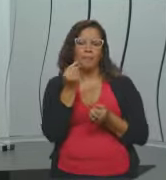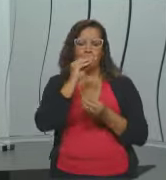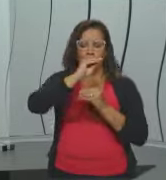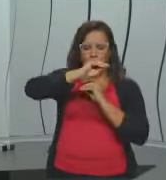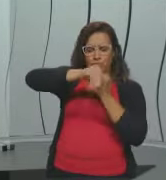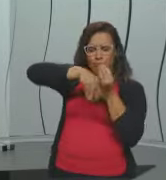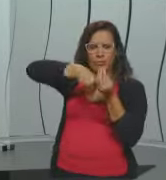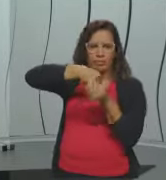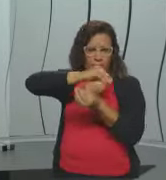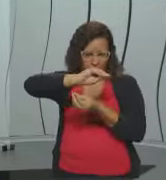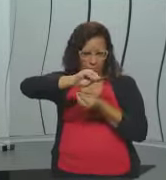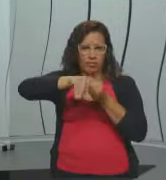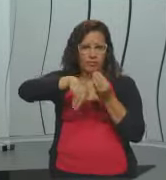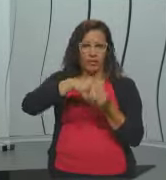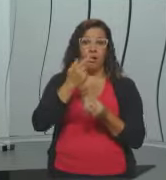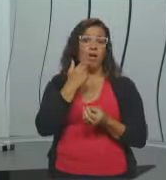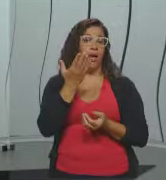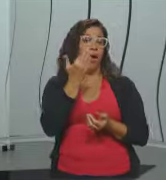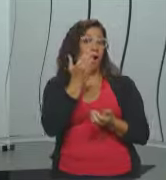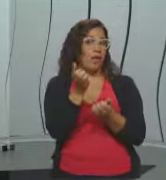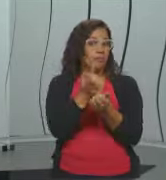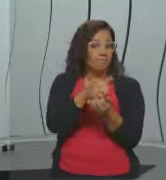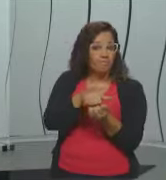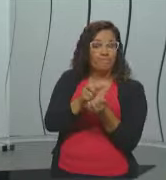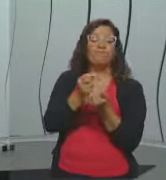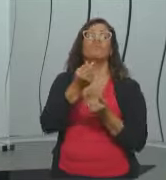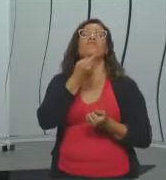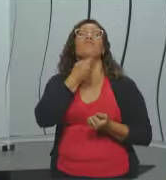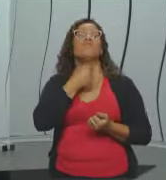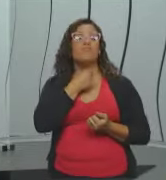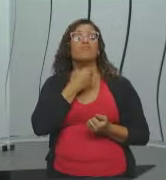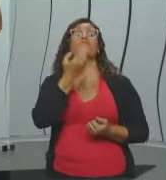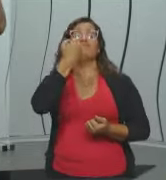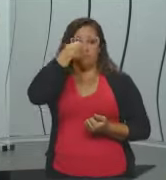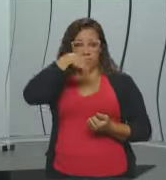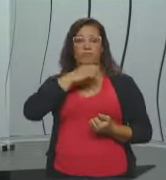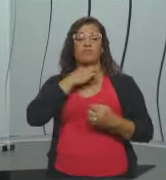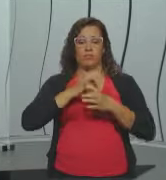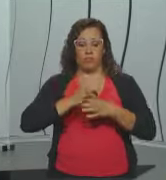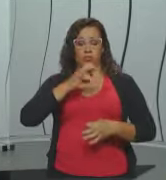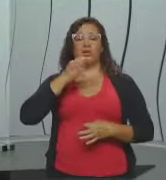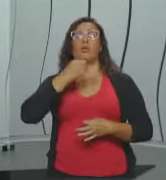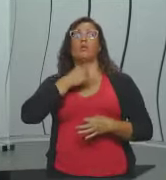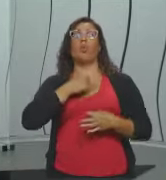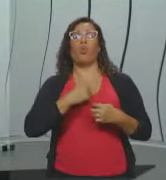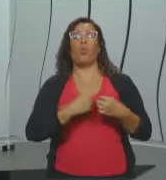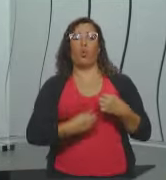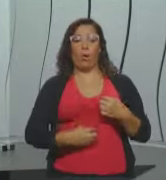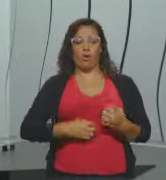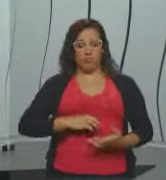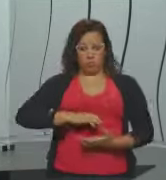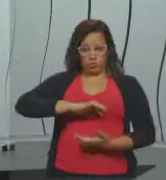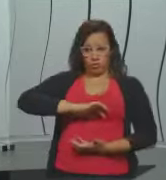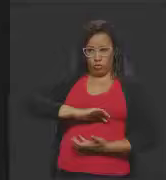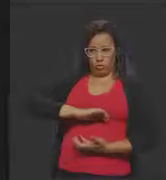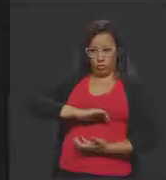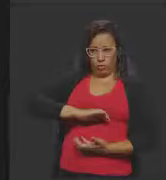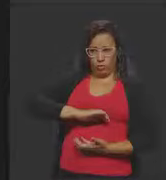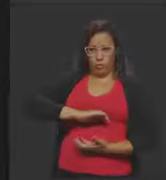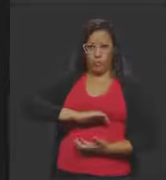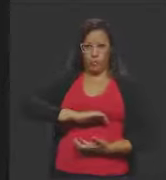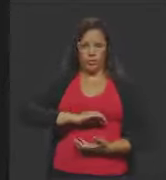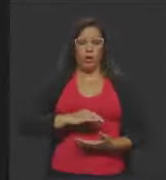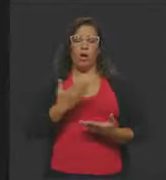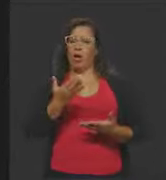amilase, e esse bolo alimentar ele vai descer pela faringe, passar pelo esôfago, chega no estômago. No estômago, esse